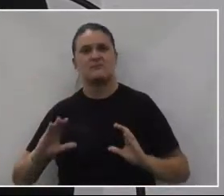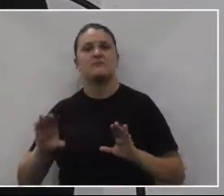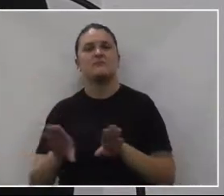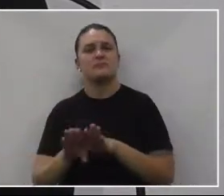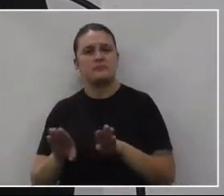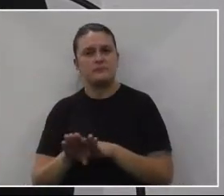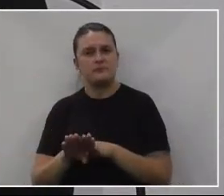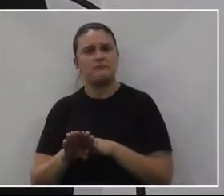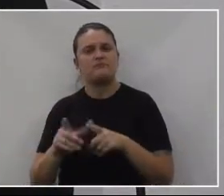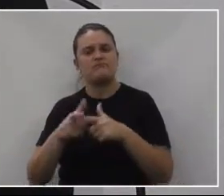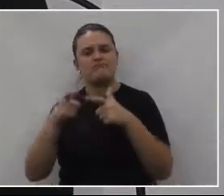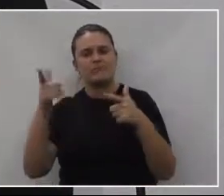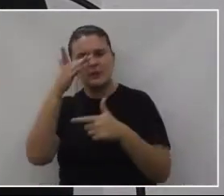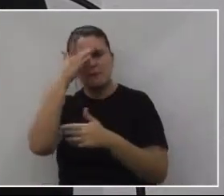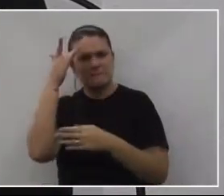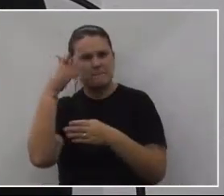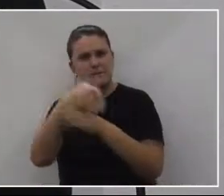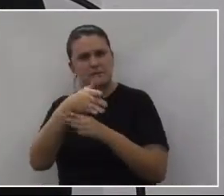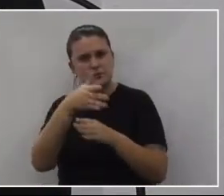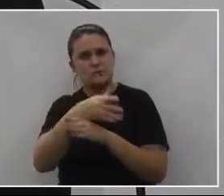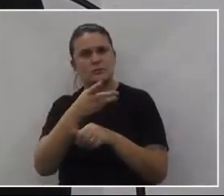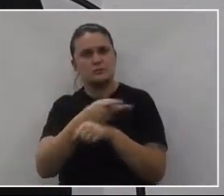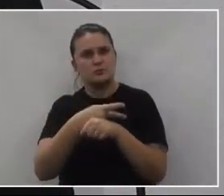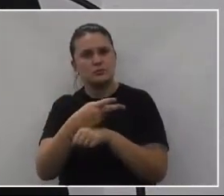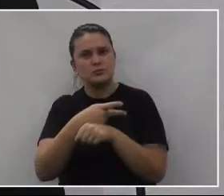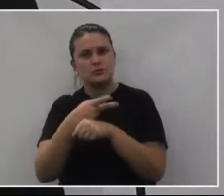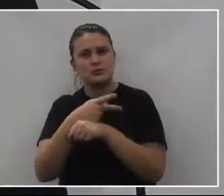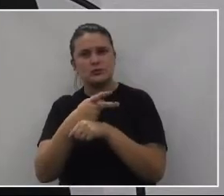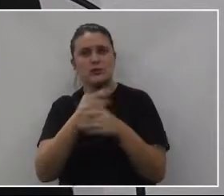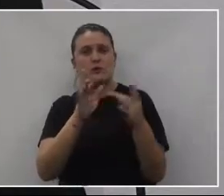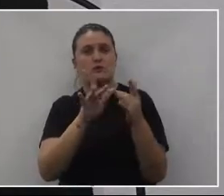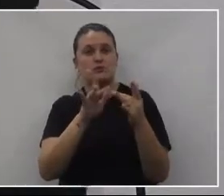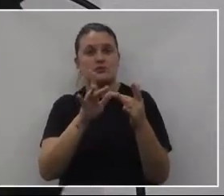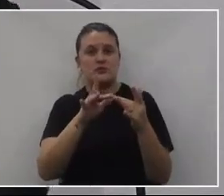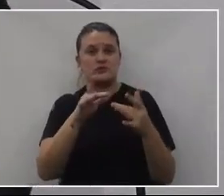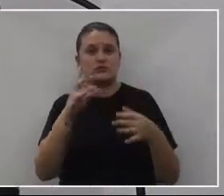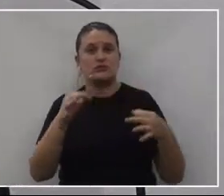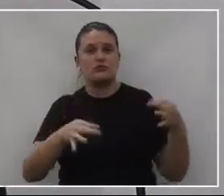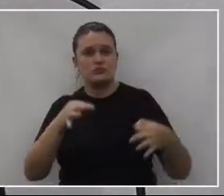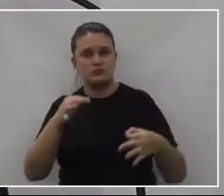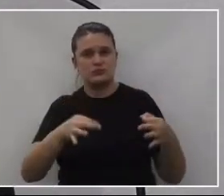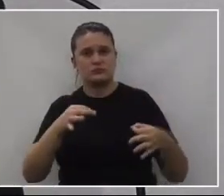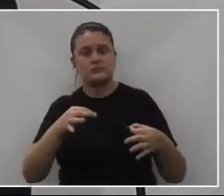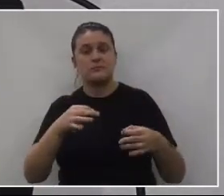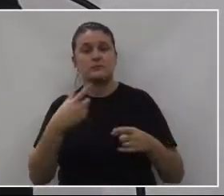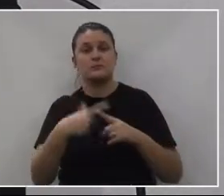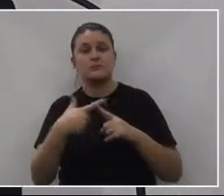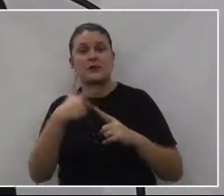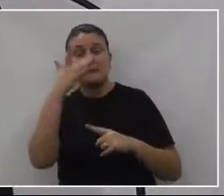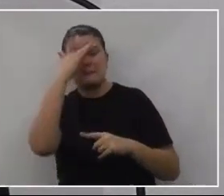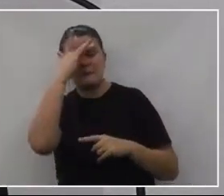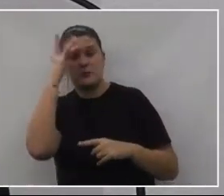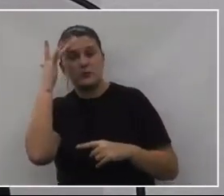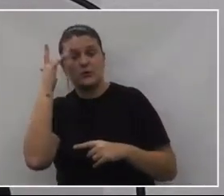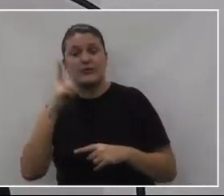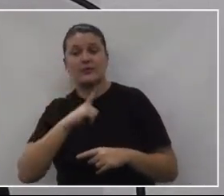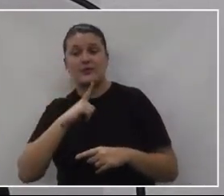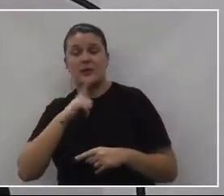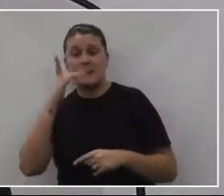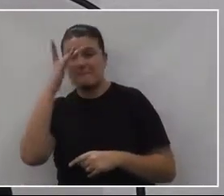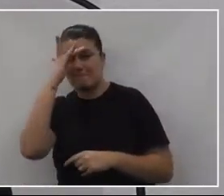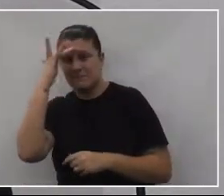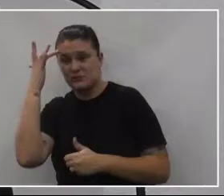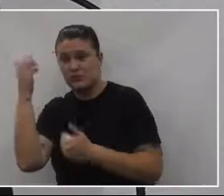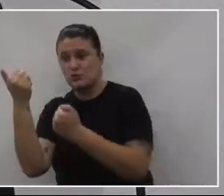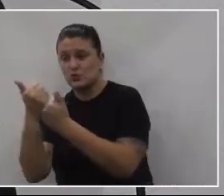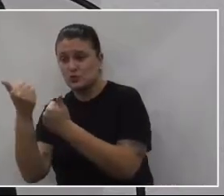quantidade muito grande de pessoas ali que nos procuram diretamente no fórum, às vezes antes mesmo da polícia. E essas pessoas vão ter alguém que vai ficar um tutor, uma espécie de tutor